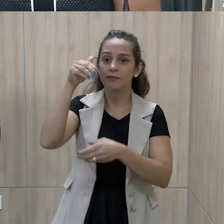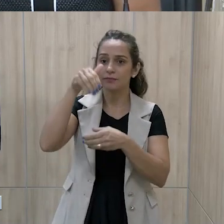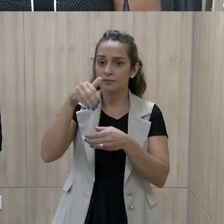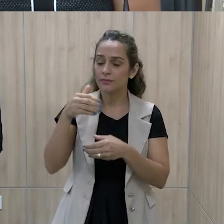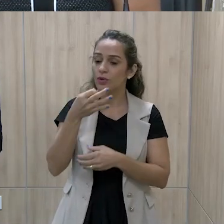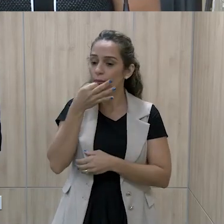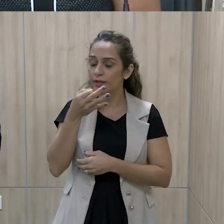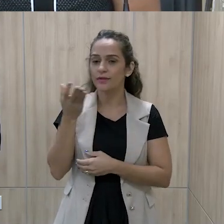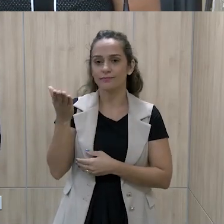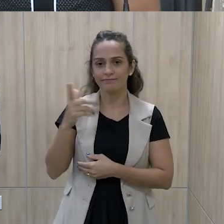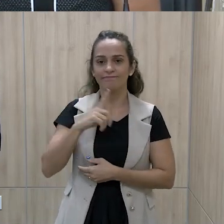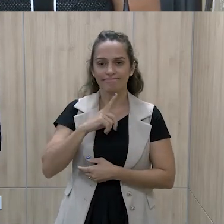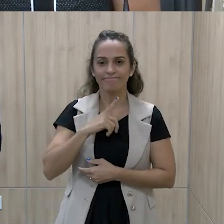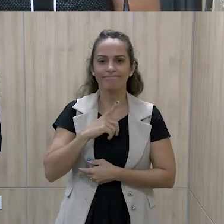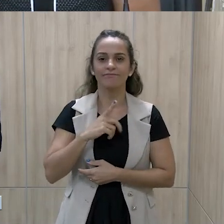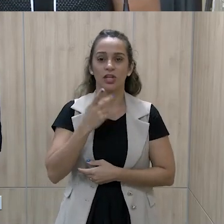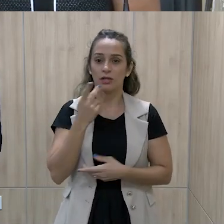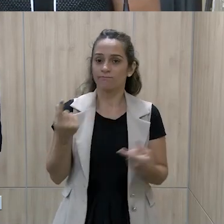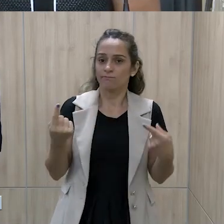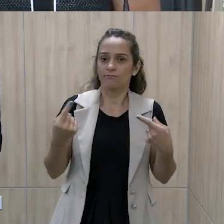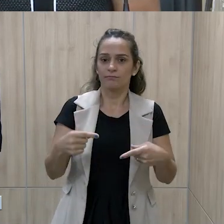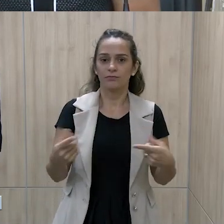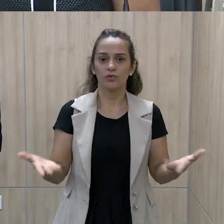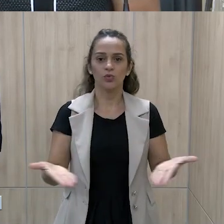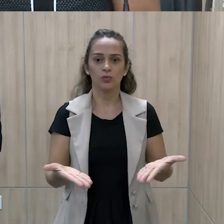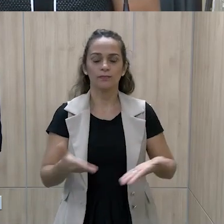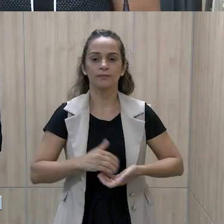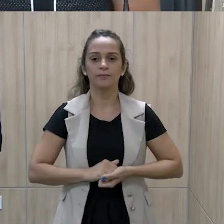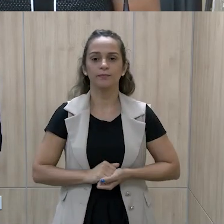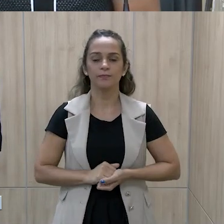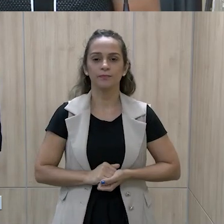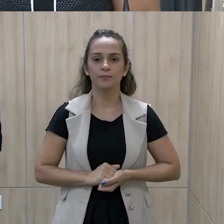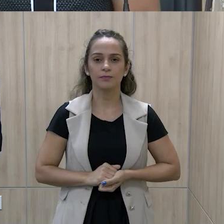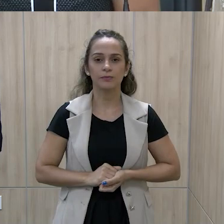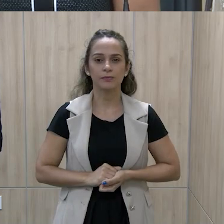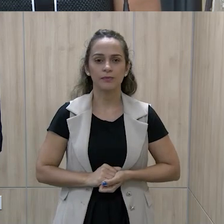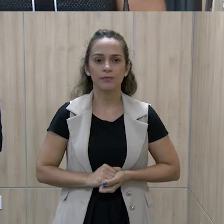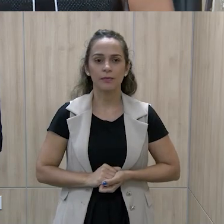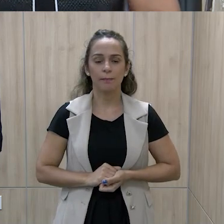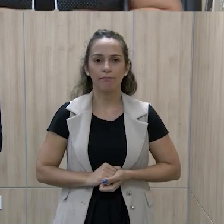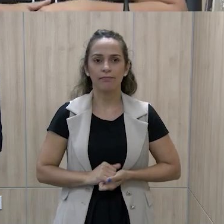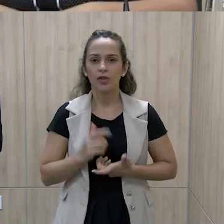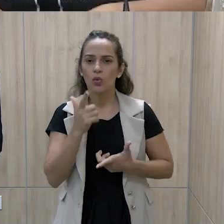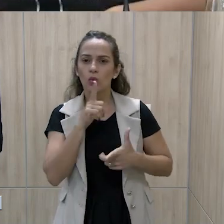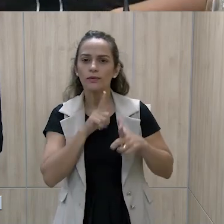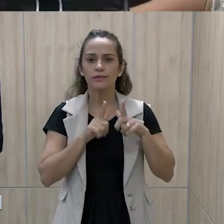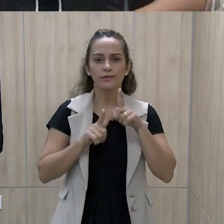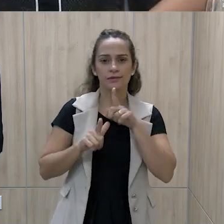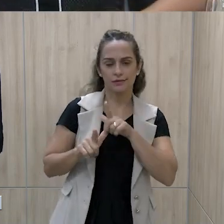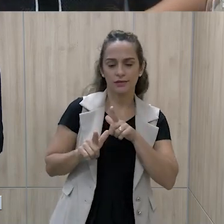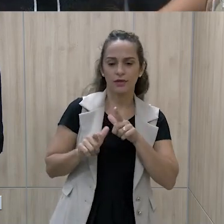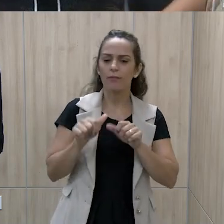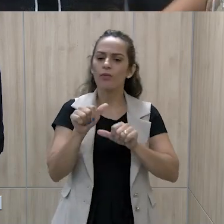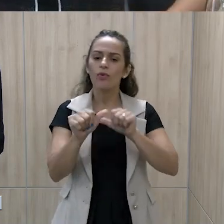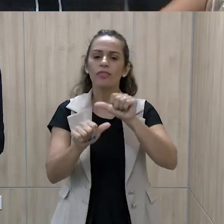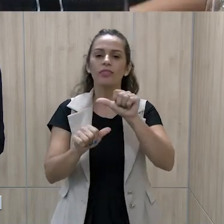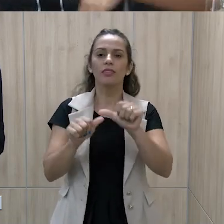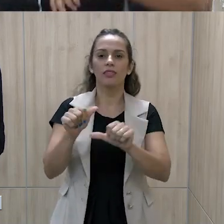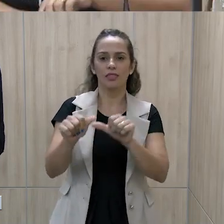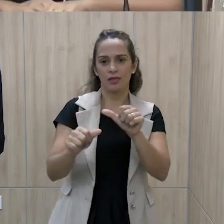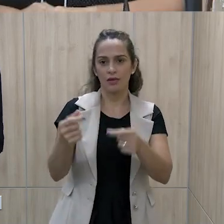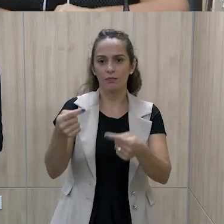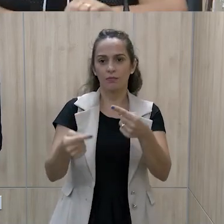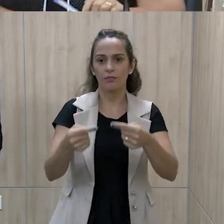pelo voto pelo parecer dizer que o desafio nosso de conseguir impactar